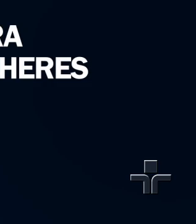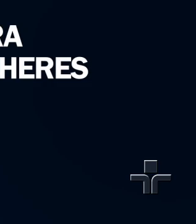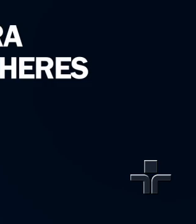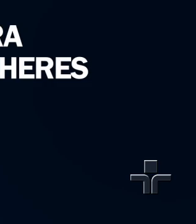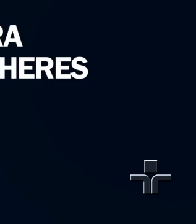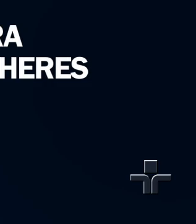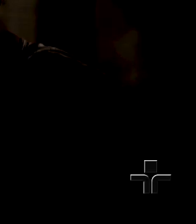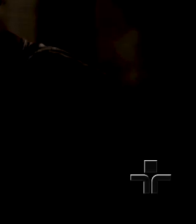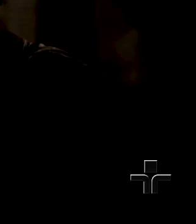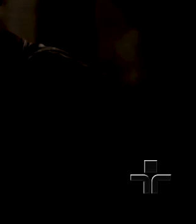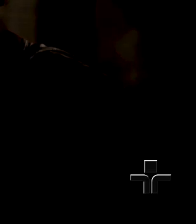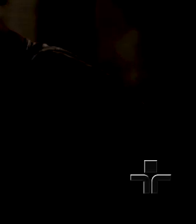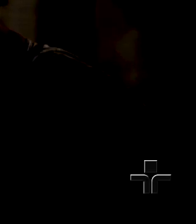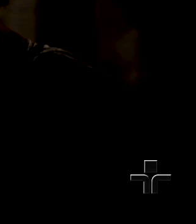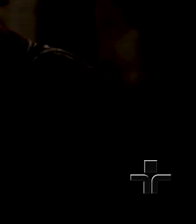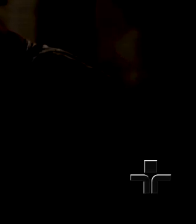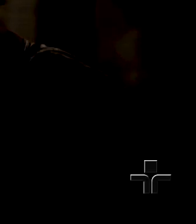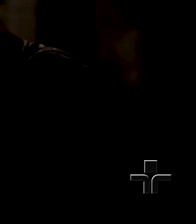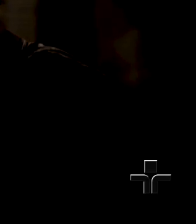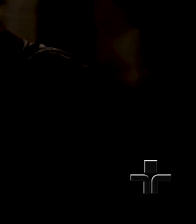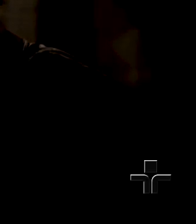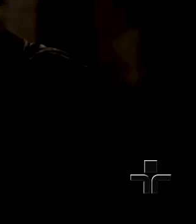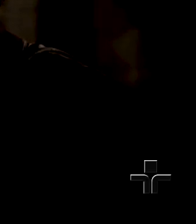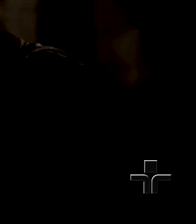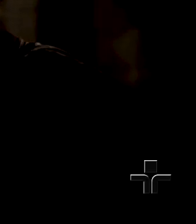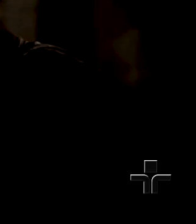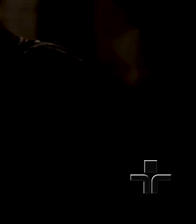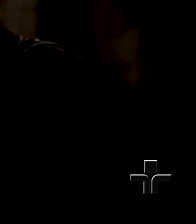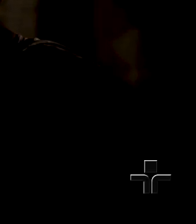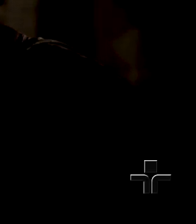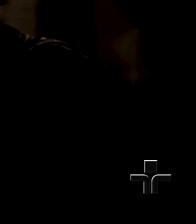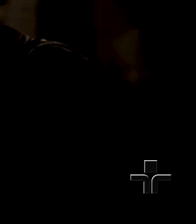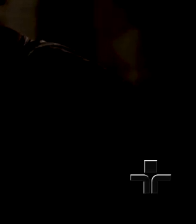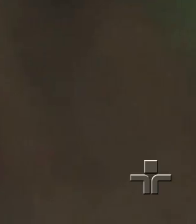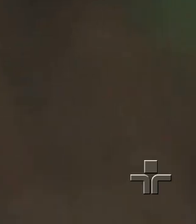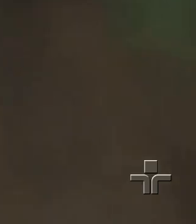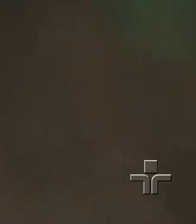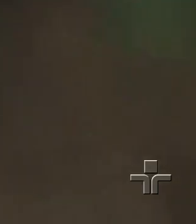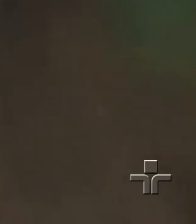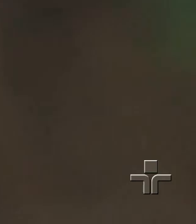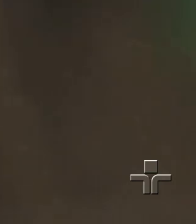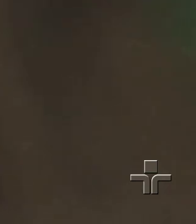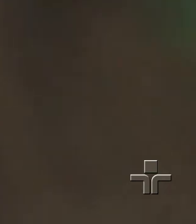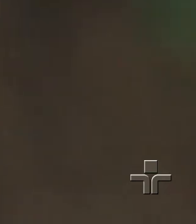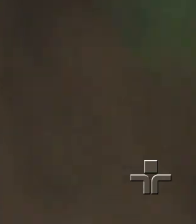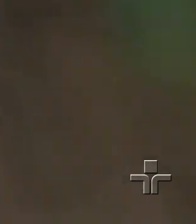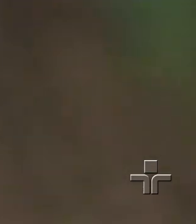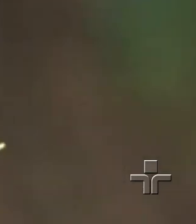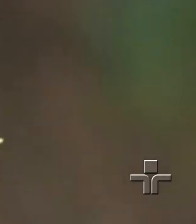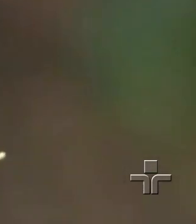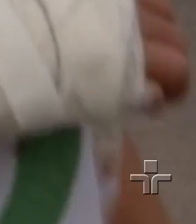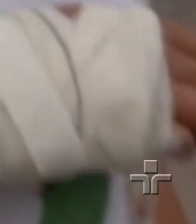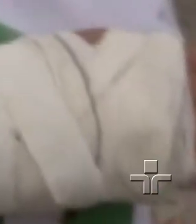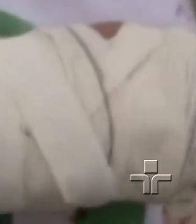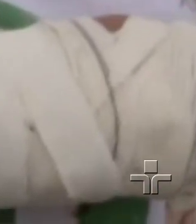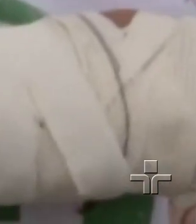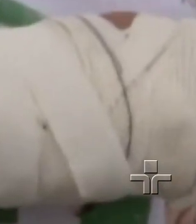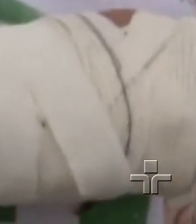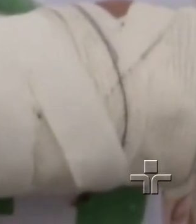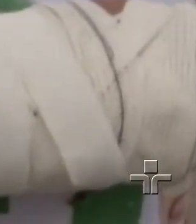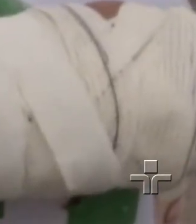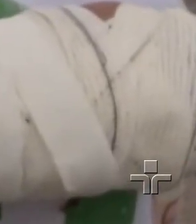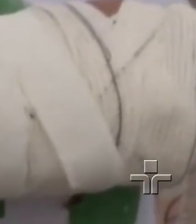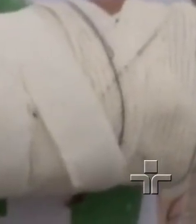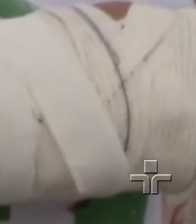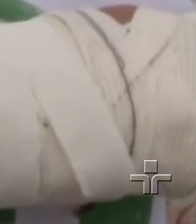ser mulher. Segundo a Organização Mundial de Saúde, a questão é um problema de saúde pública e equipes de diversas áreas devem ser